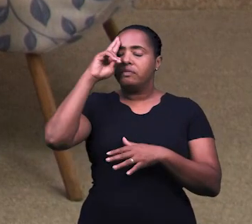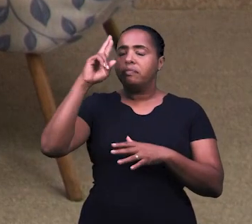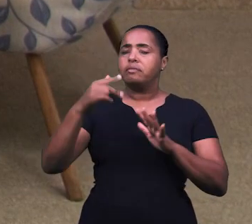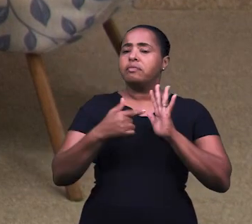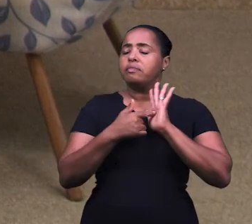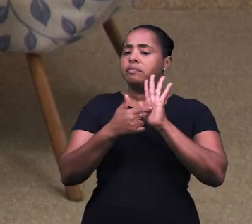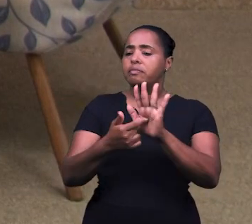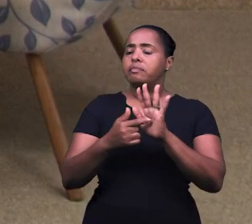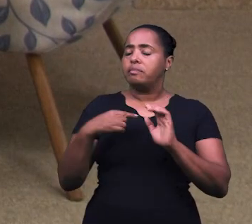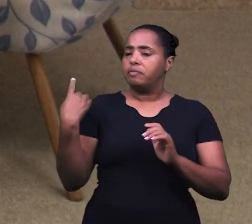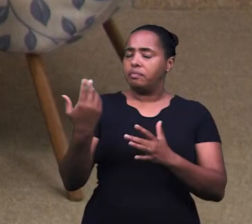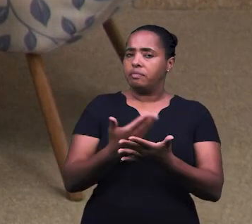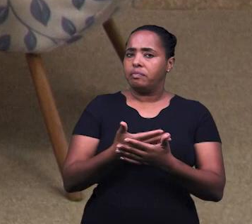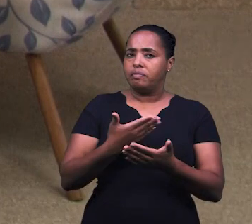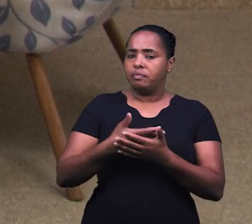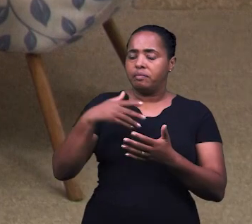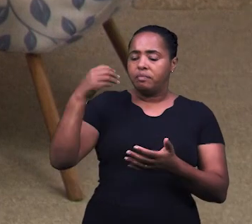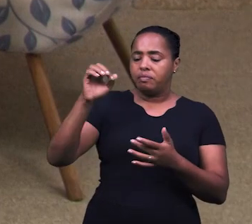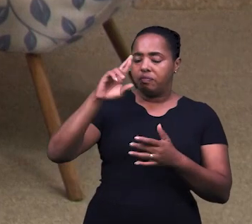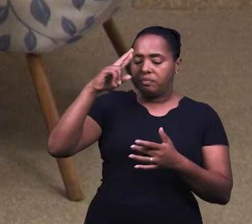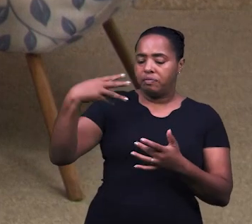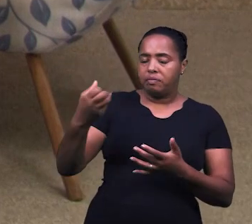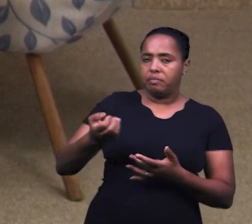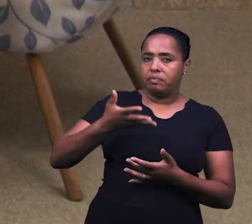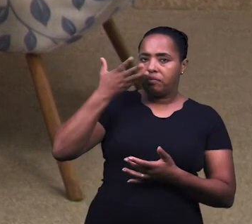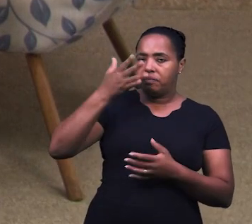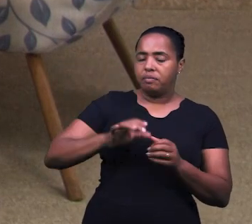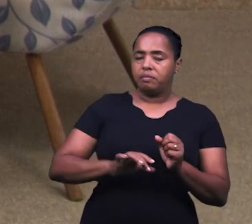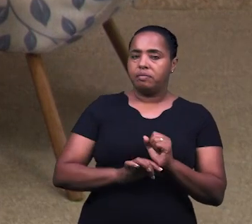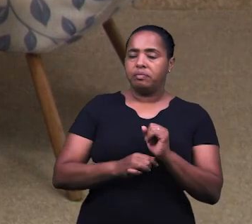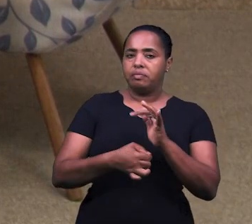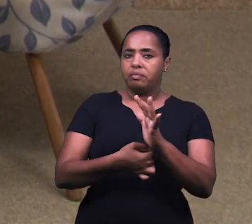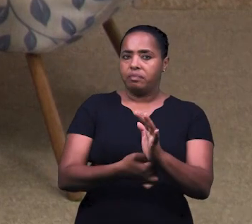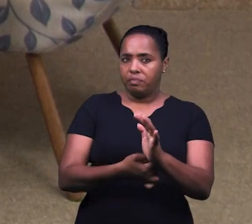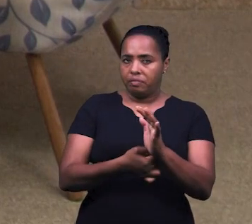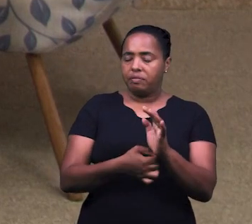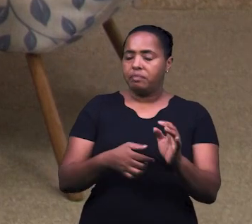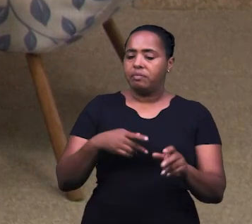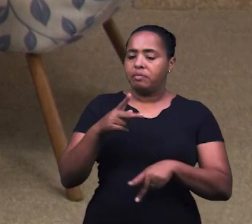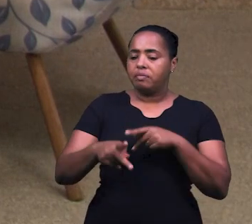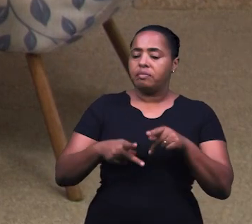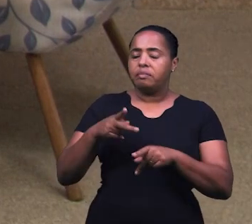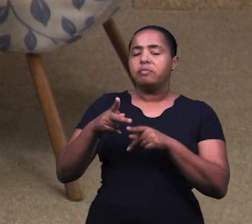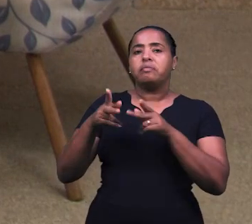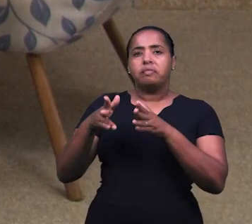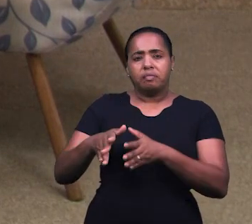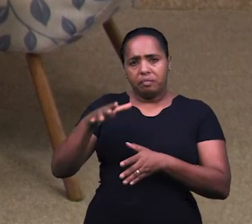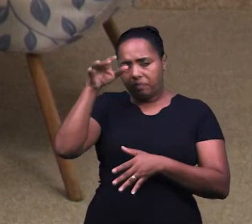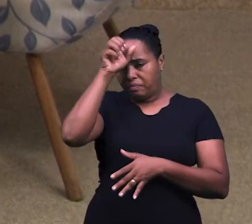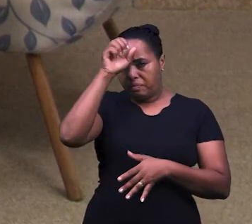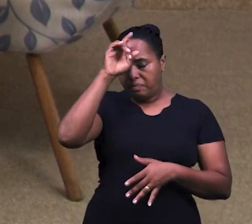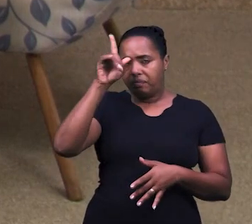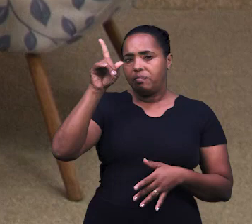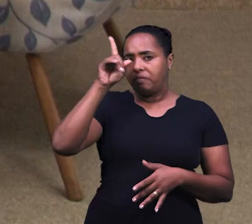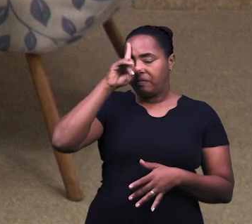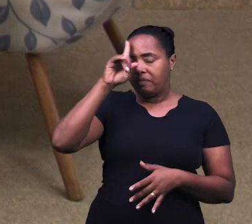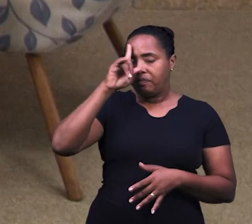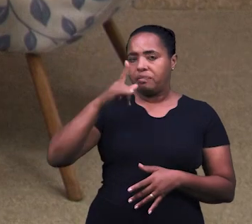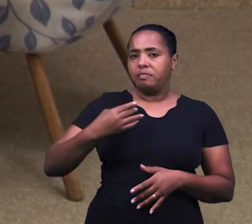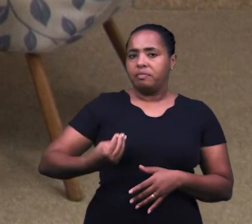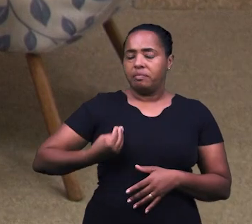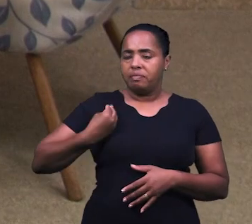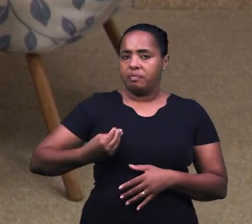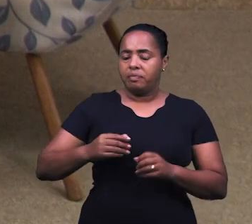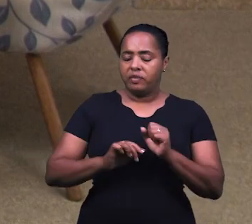que quando estudamos a tua palavra, ele tem nos revelado aquilo que são os seus mistérios, e a igreja ela tem aprendido isso a cada dia,